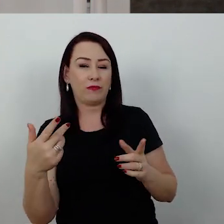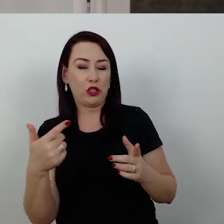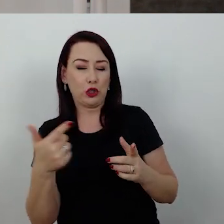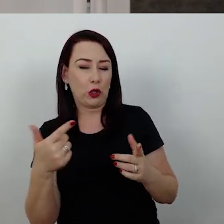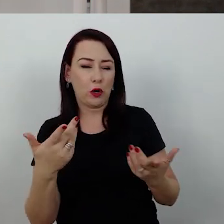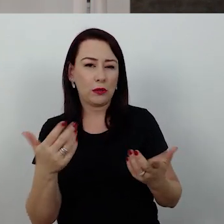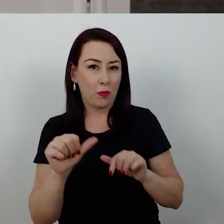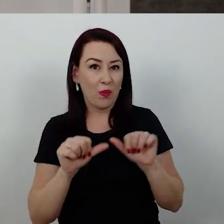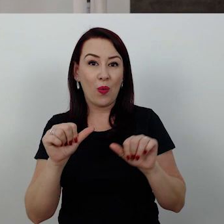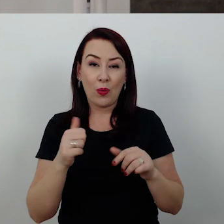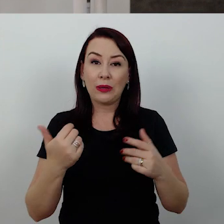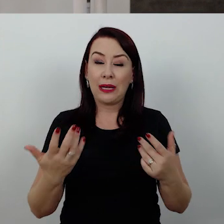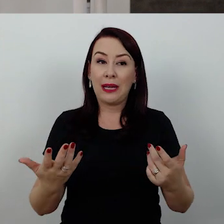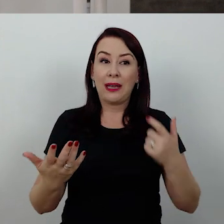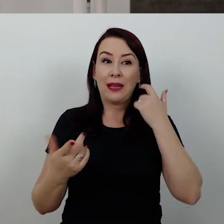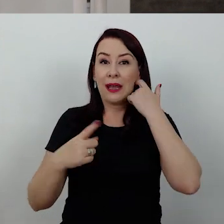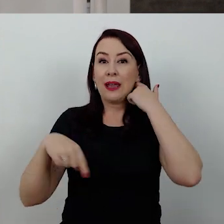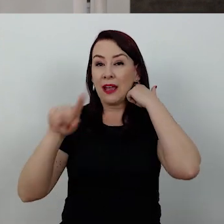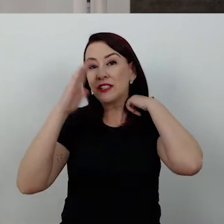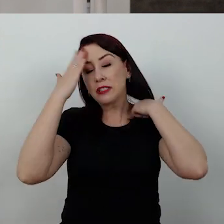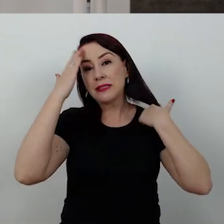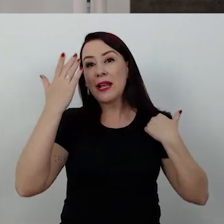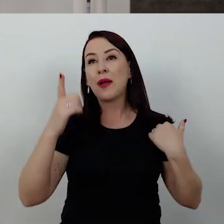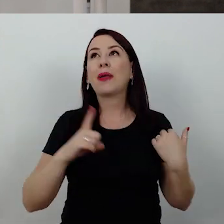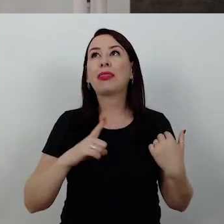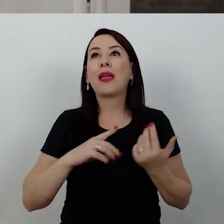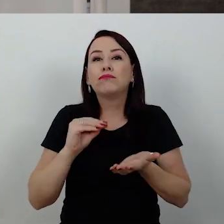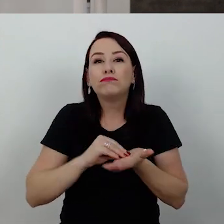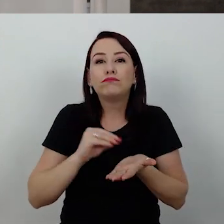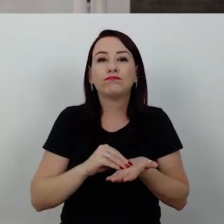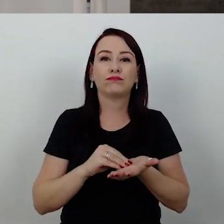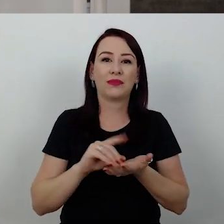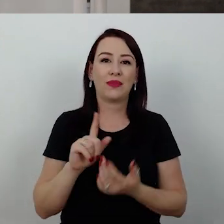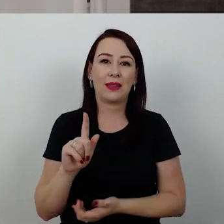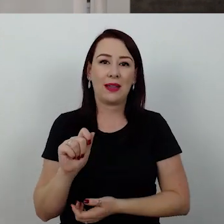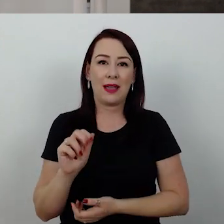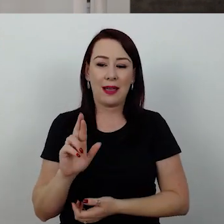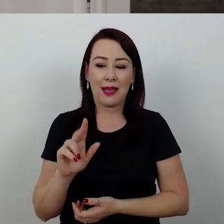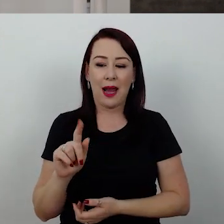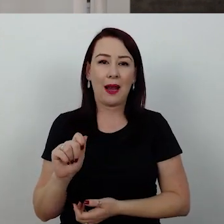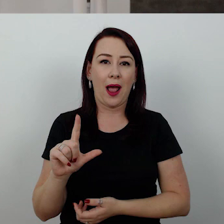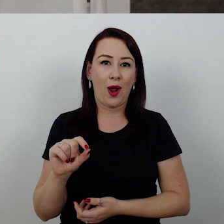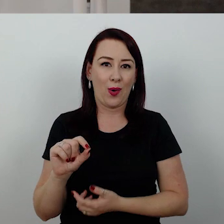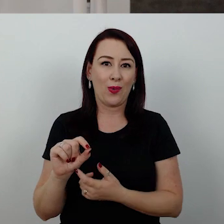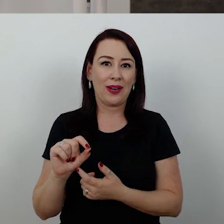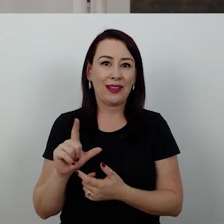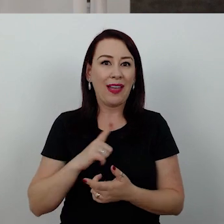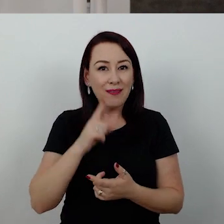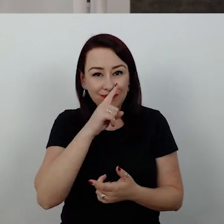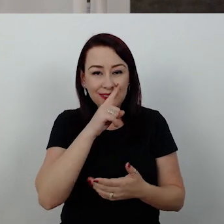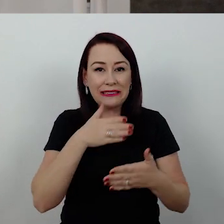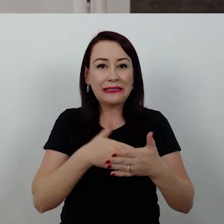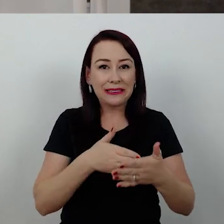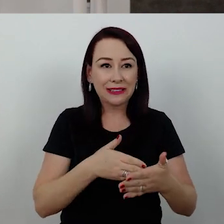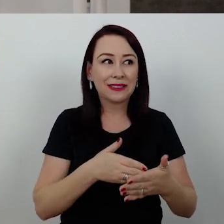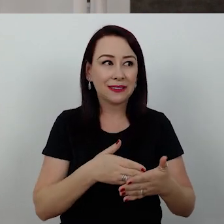assim, a gente entende de que existe um gargalo muito grande de demanda. E aí eu acho